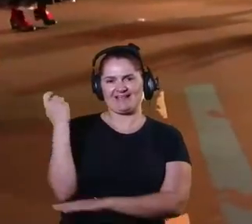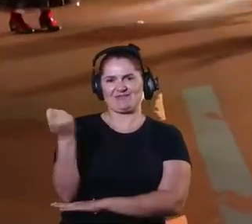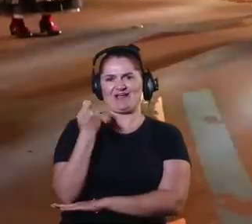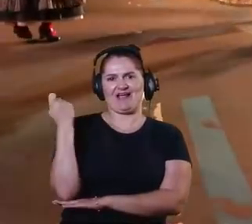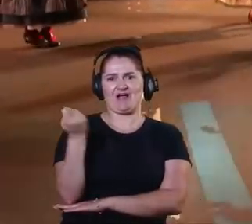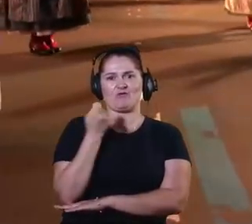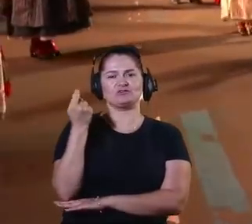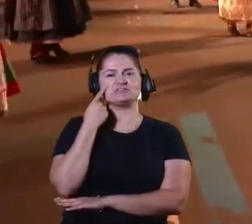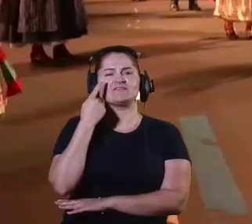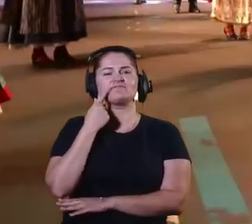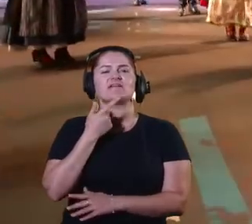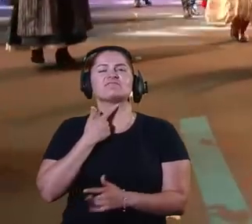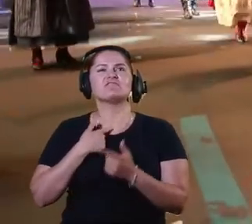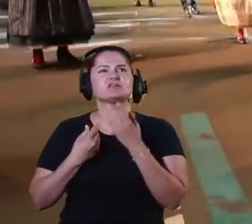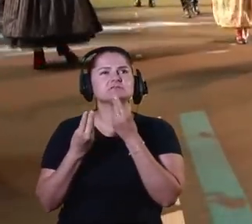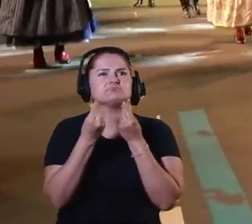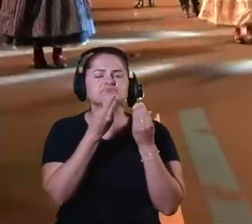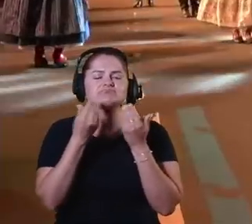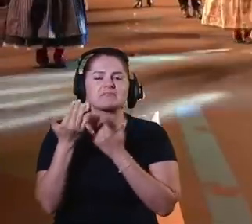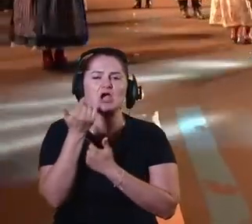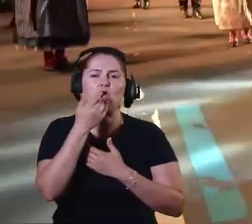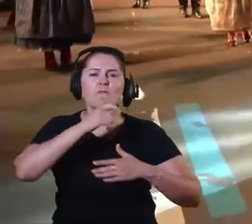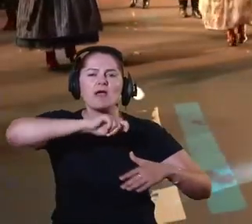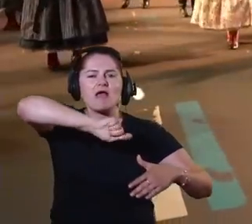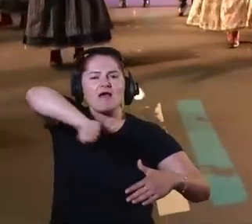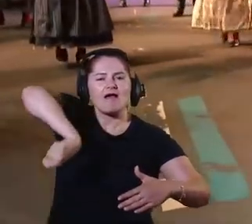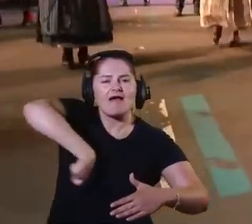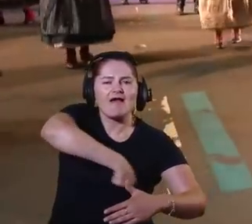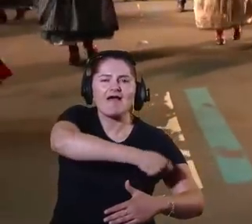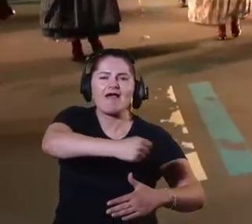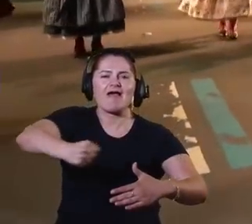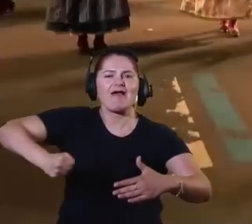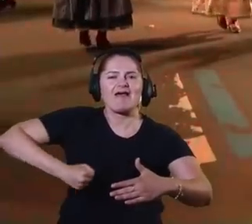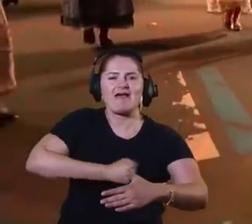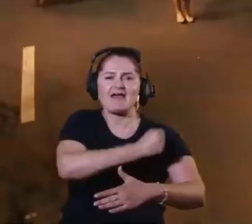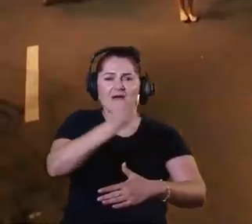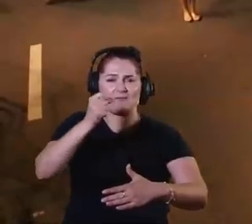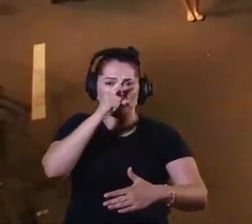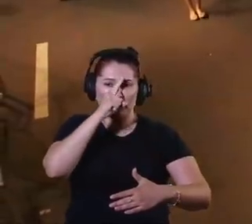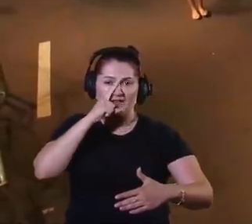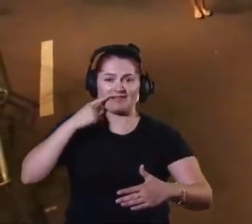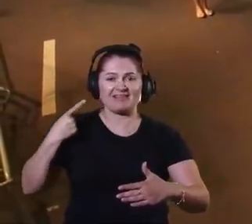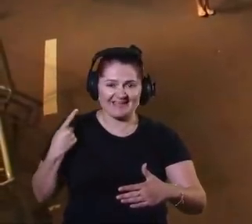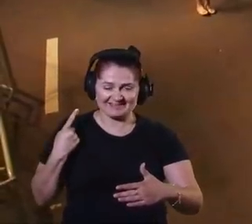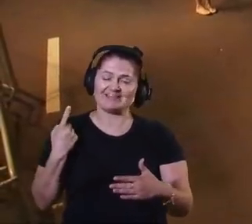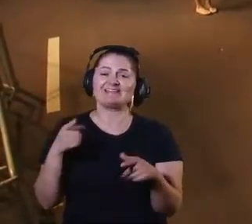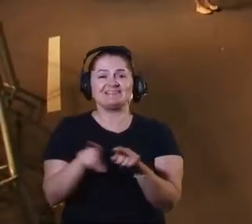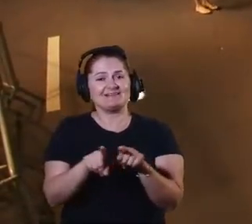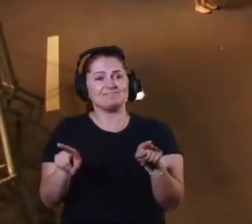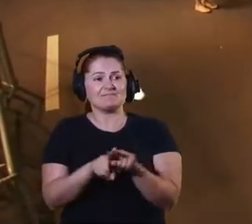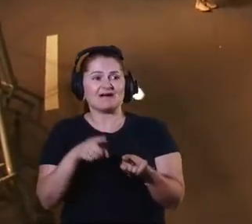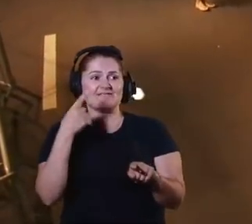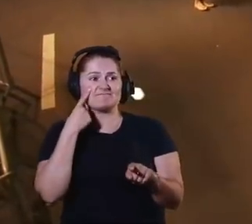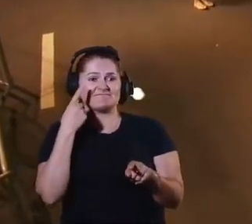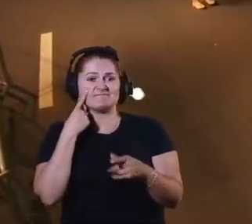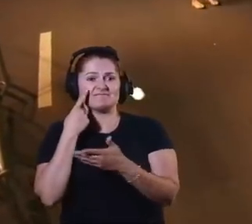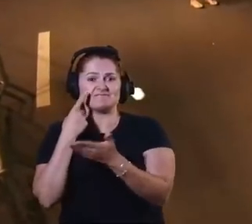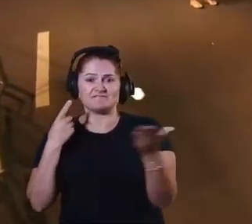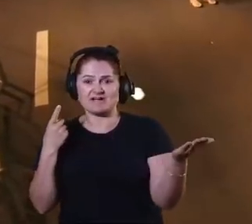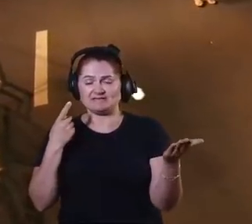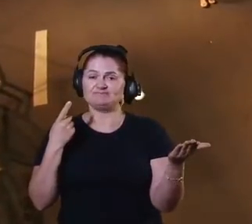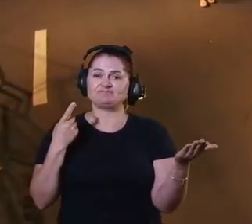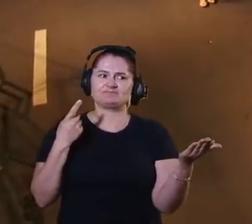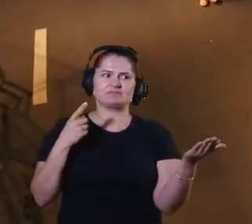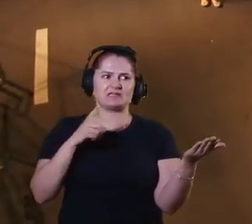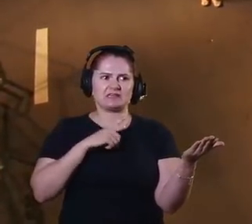comer uma polenta, Thales? Poxa. Depois de ver aquele coxo ali cheio de polenta. E olha só ali, ó, Zé. O